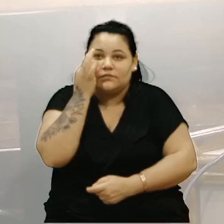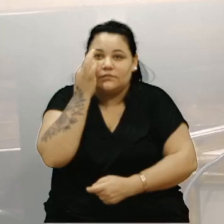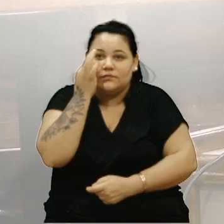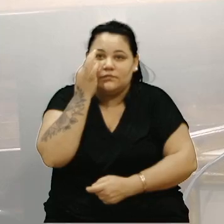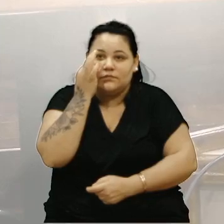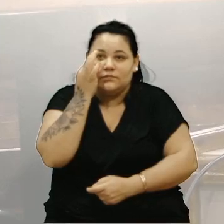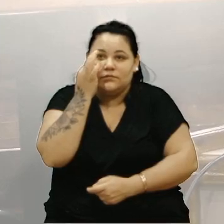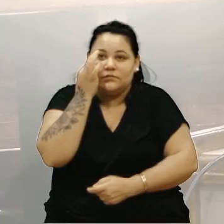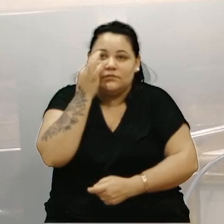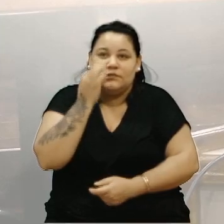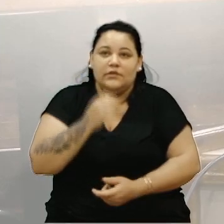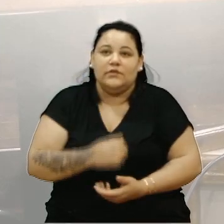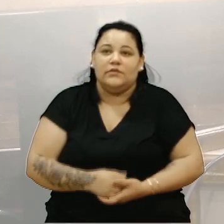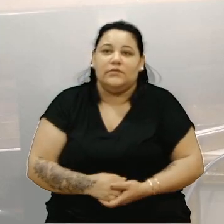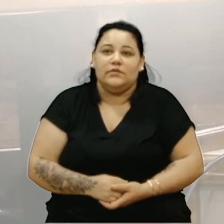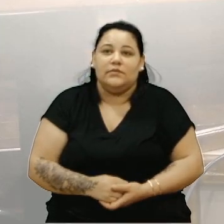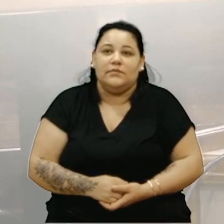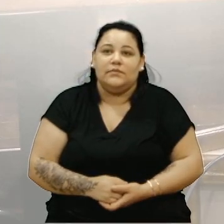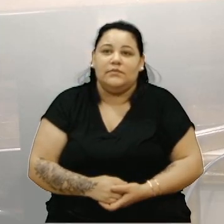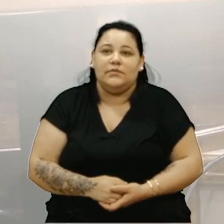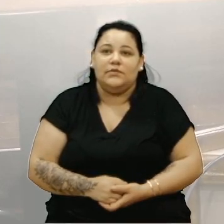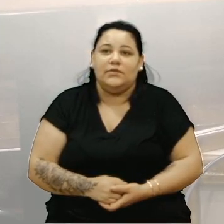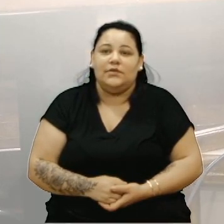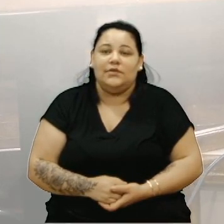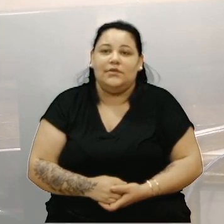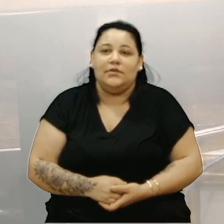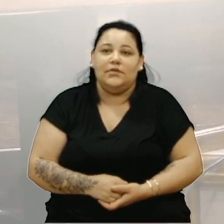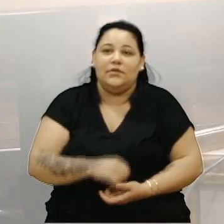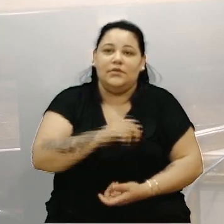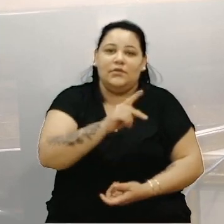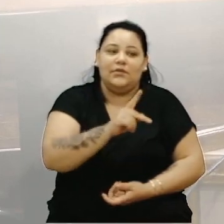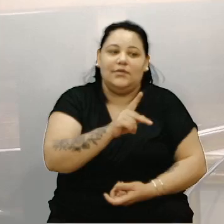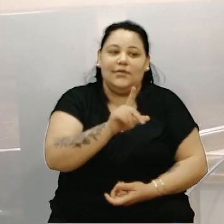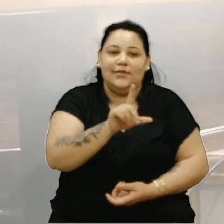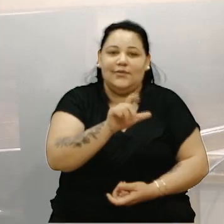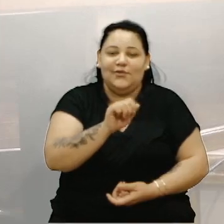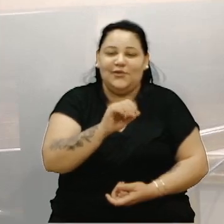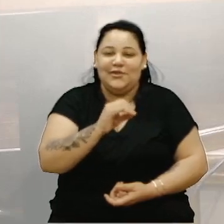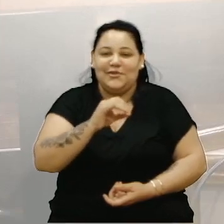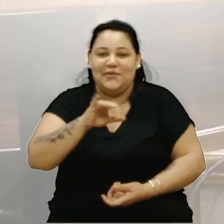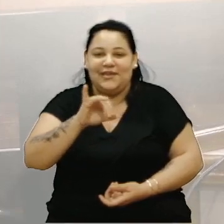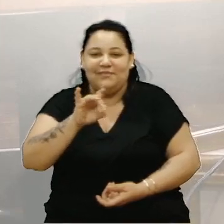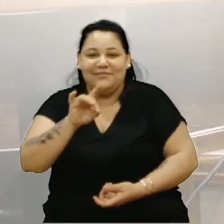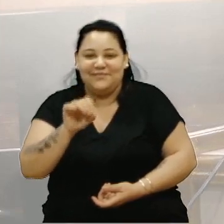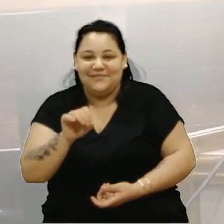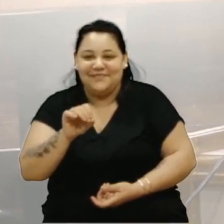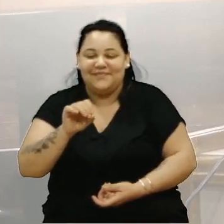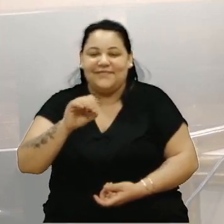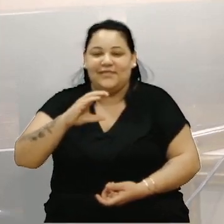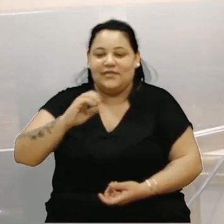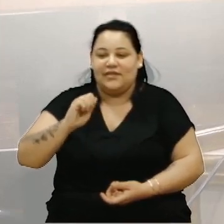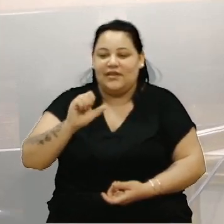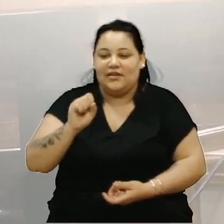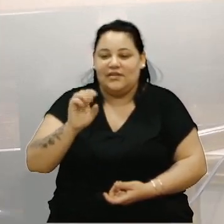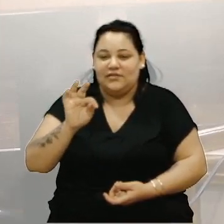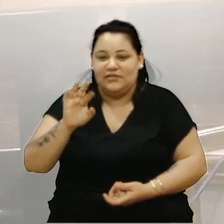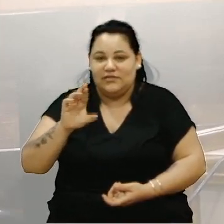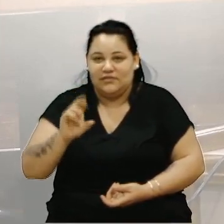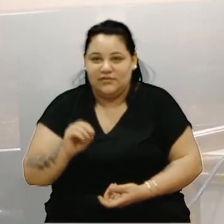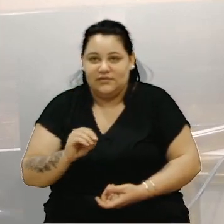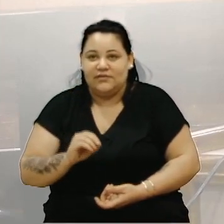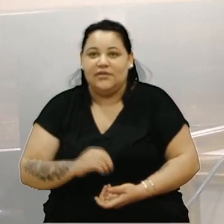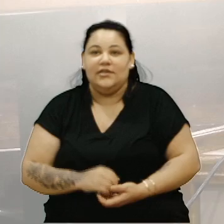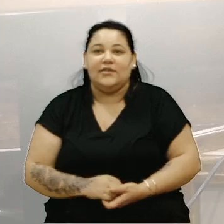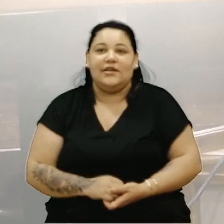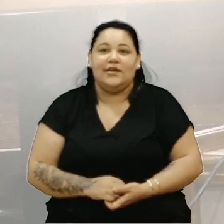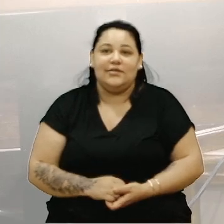Castro de Plástico. Plácido de Castro. Plástico de Castro, ali em frente à Maesa, aonde também estarei ali